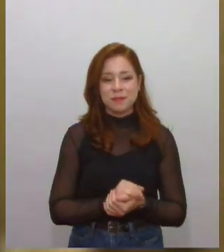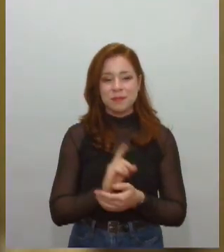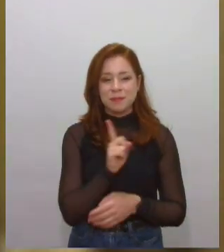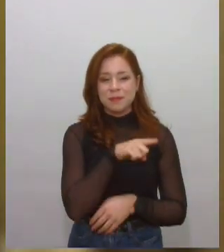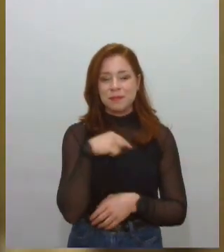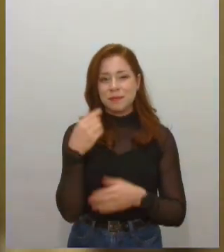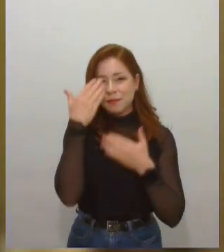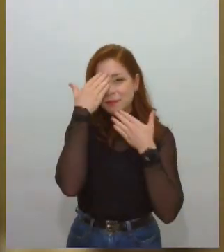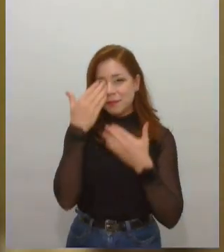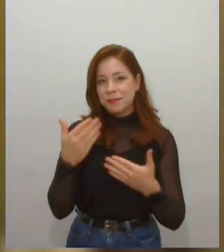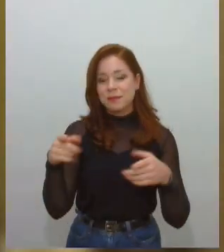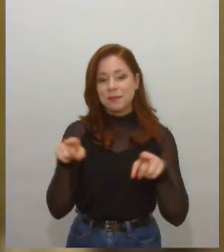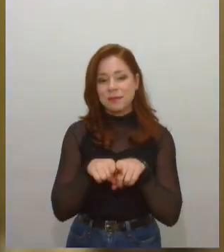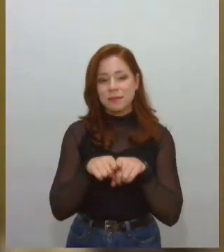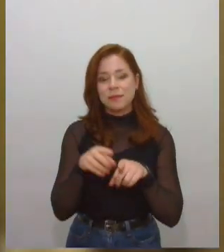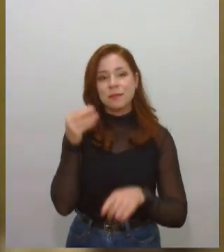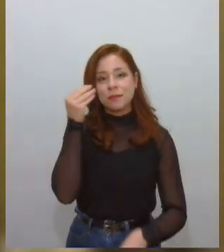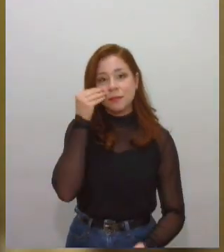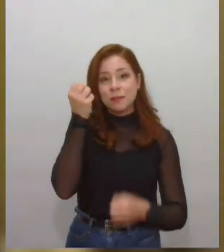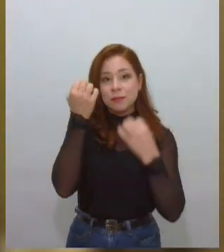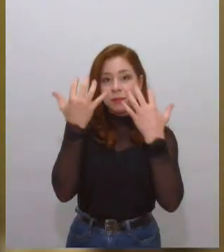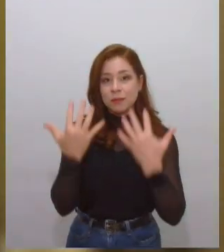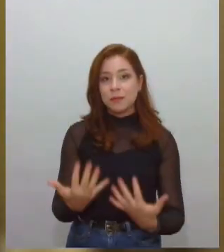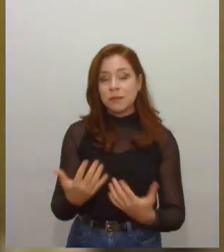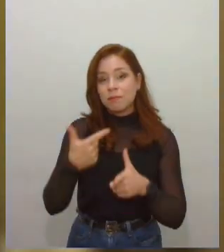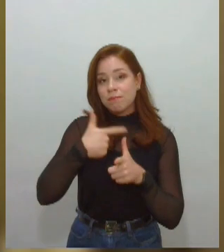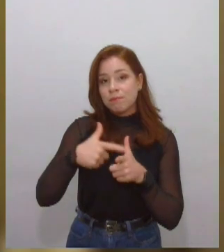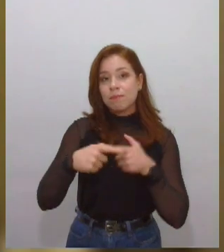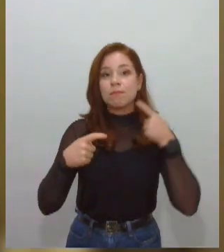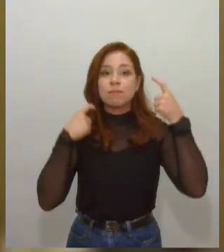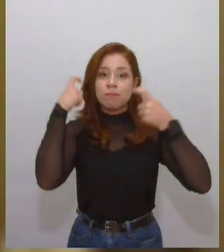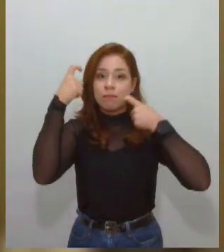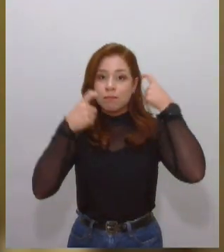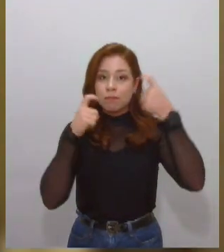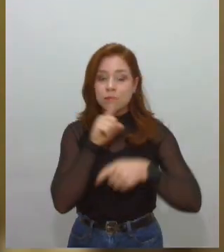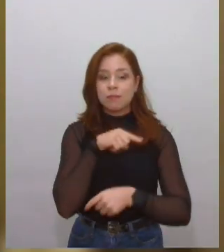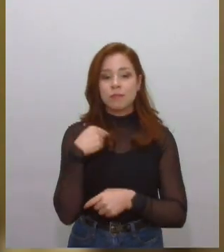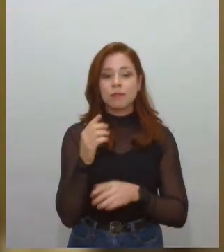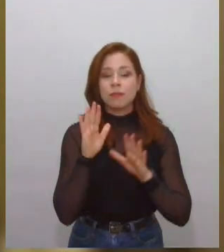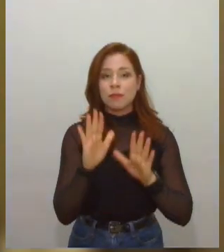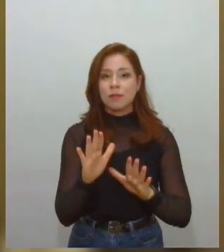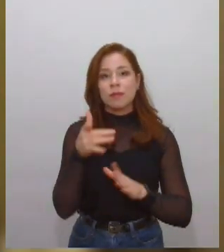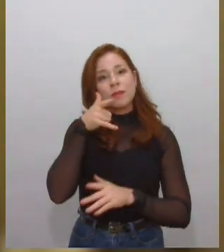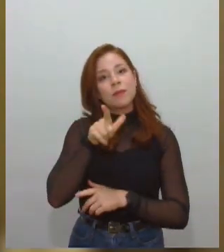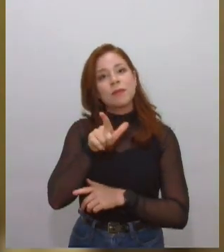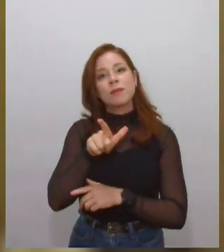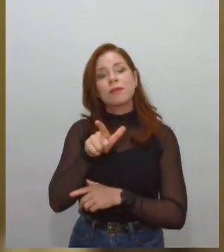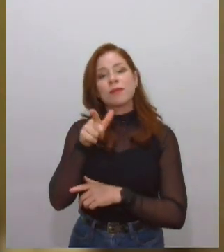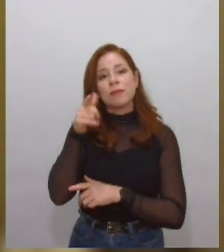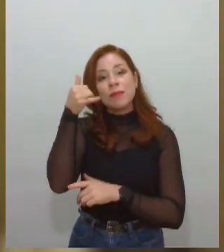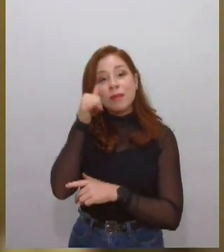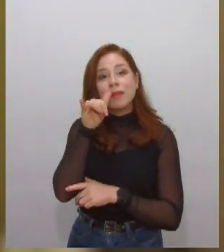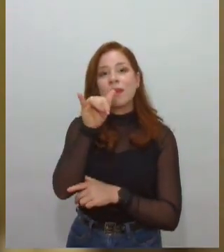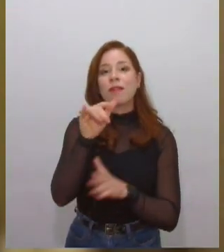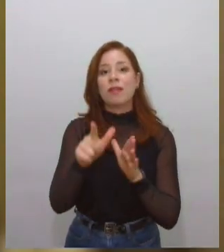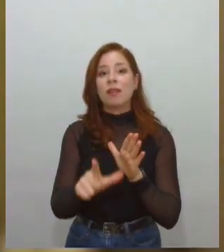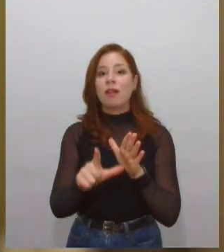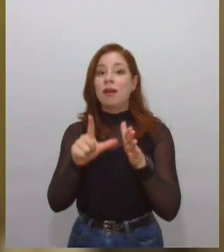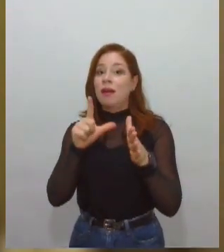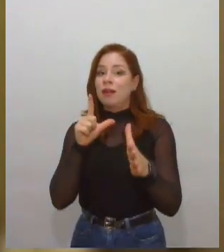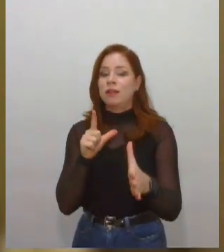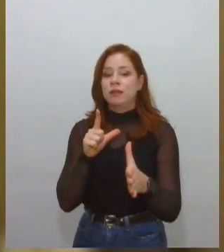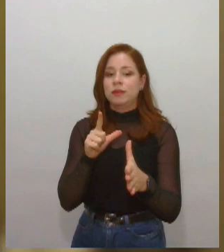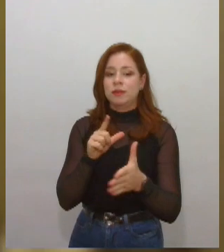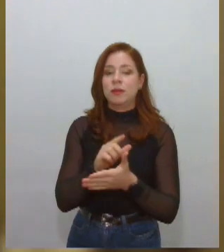falar sobre um problema tão preocupante, mas que a prevenção é o melhor remédio. É mais fácil a gente prevenir a obesidade do que tratar. Se